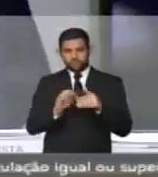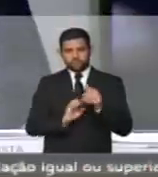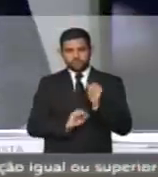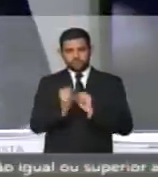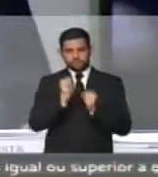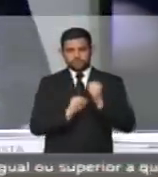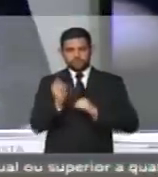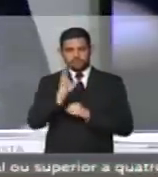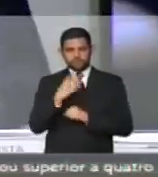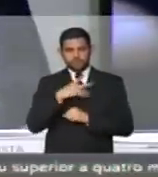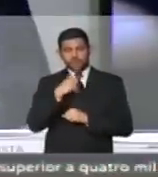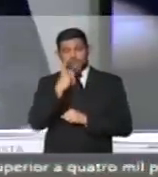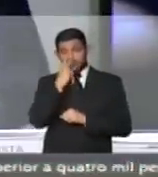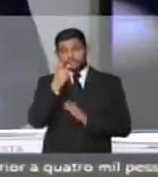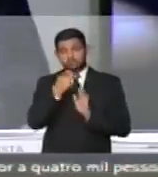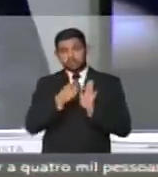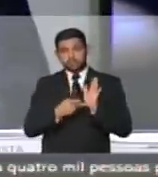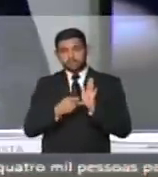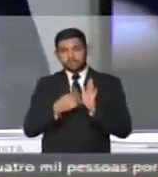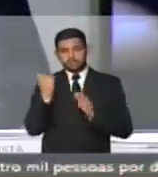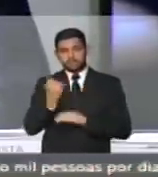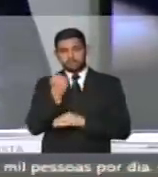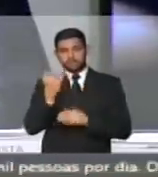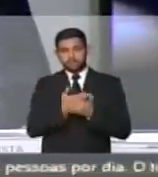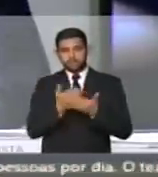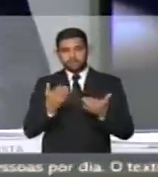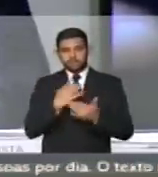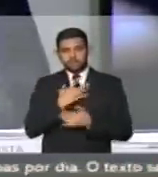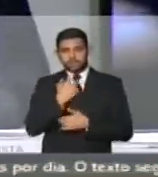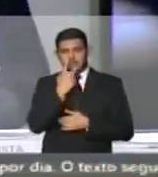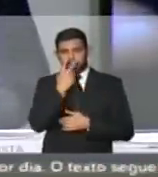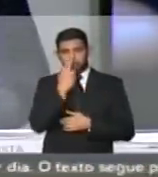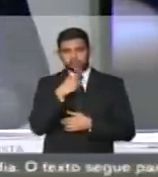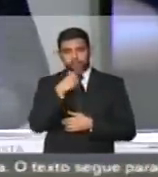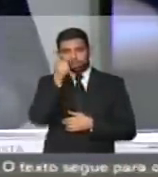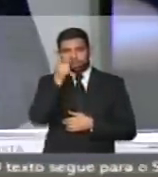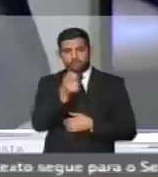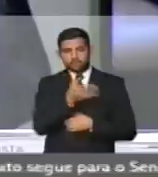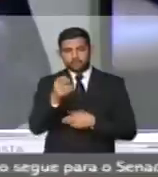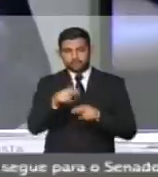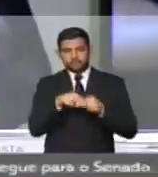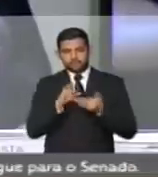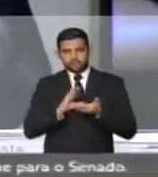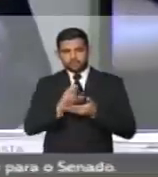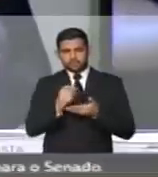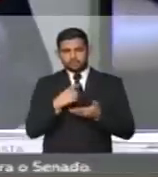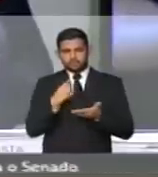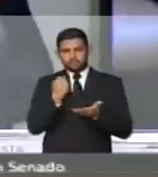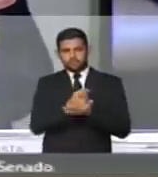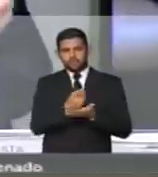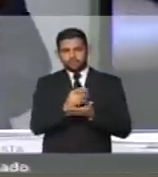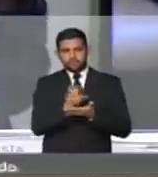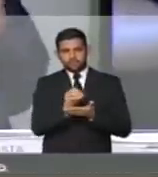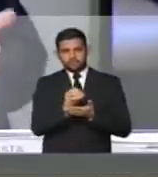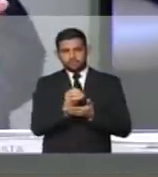nacional. Eu achei o projeto de extrema importância e achei interessante, por isso investi meu capital,